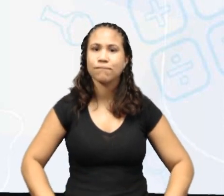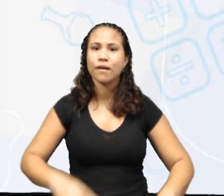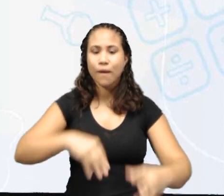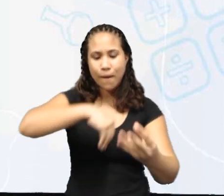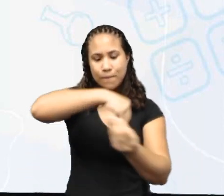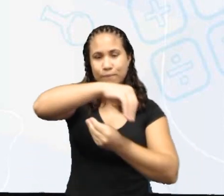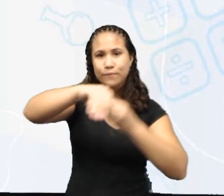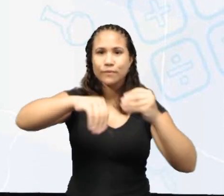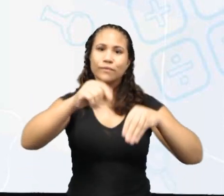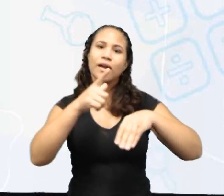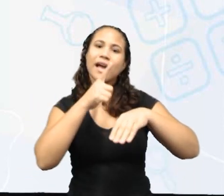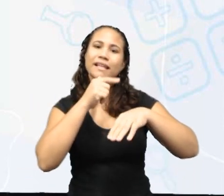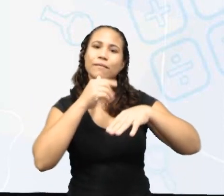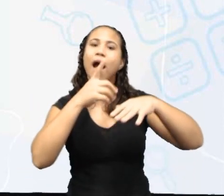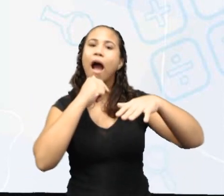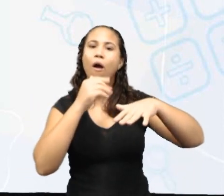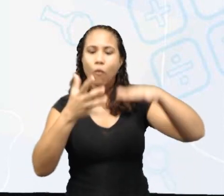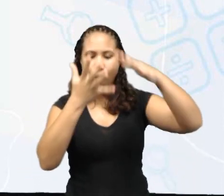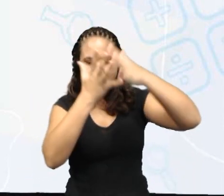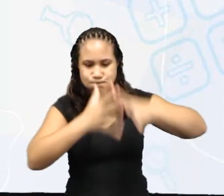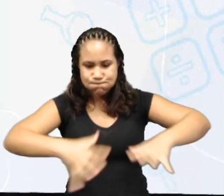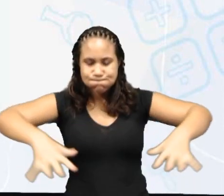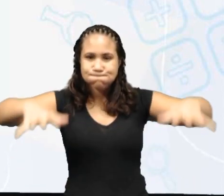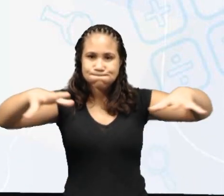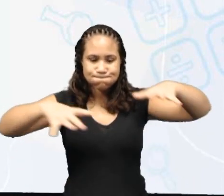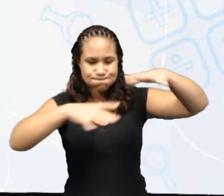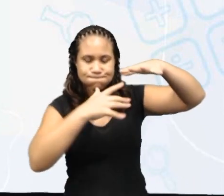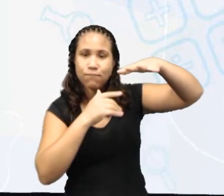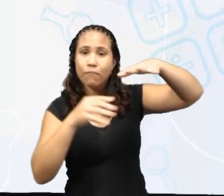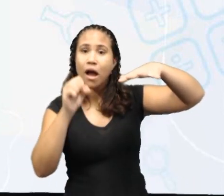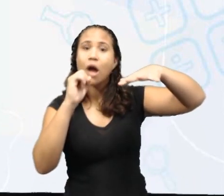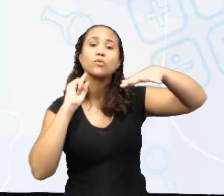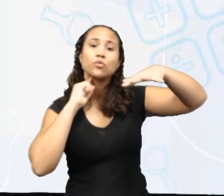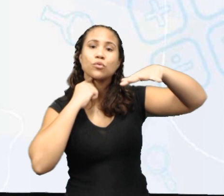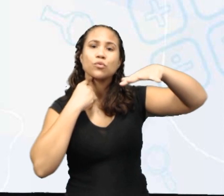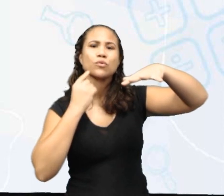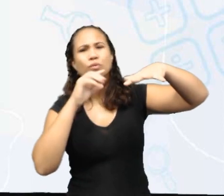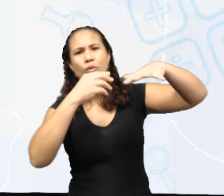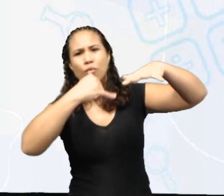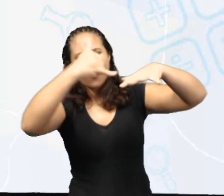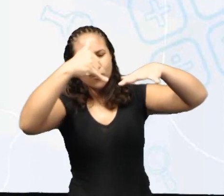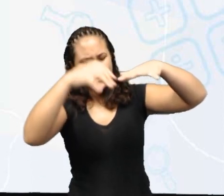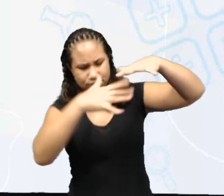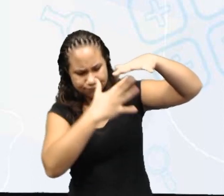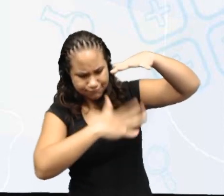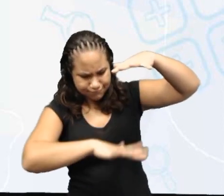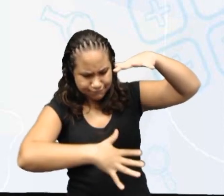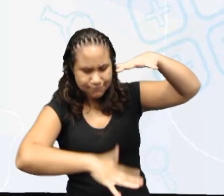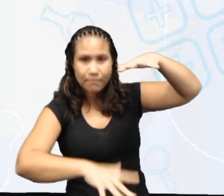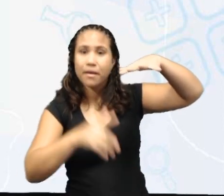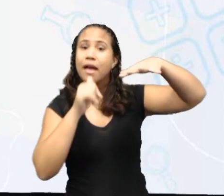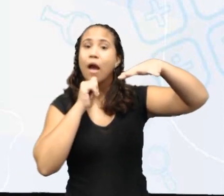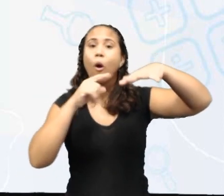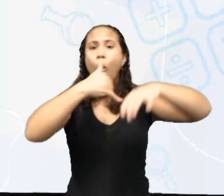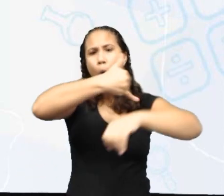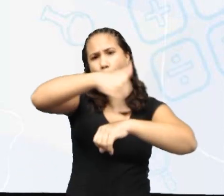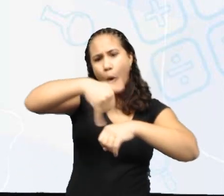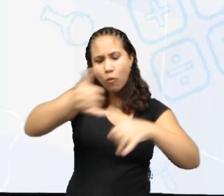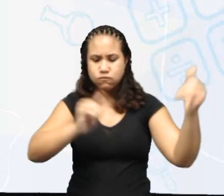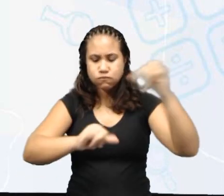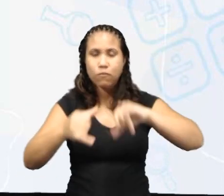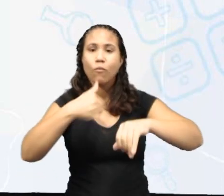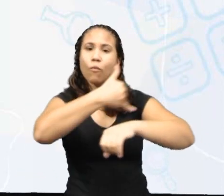mistura se depositem no fundo do recipiente. No caso da imagem, se eu misturar óleo com mel, eu vou formar uma